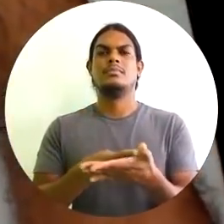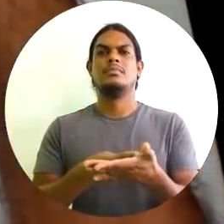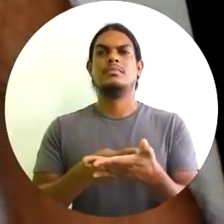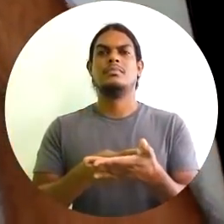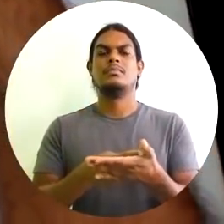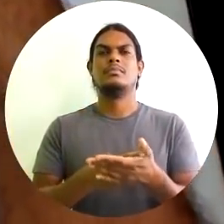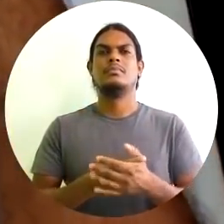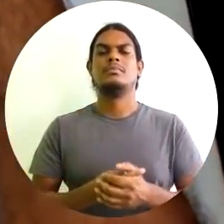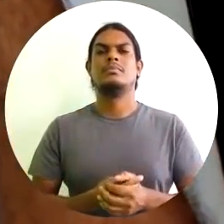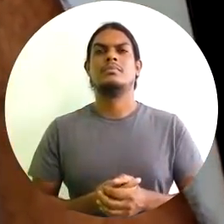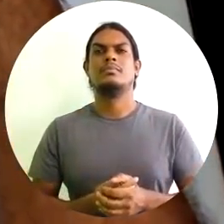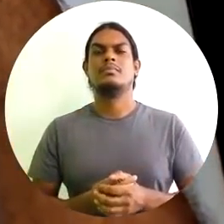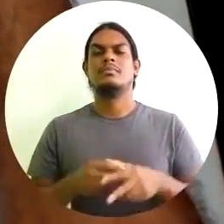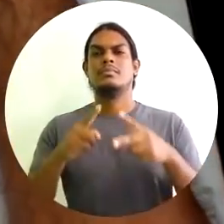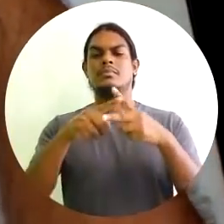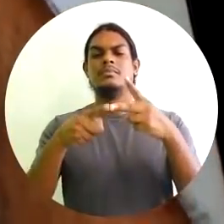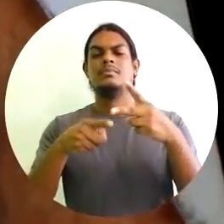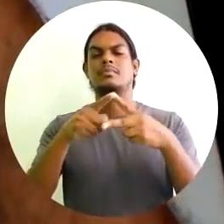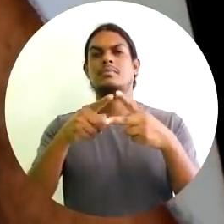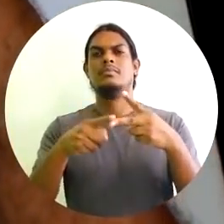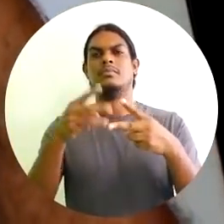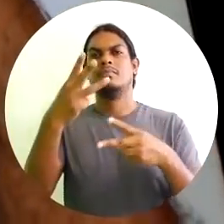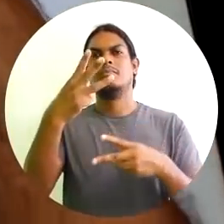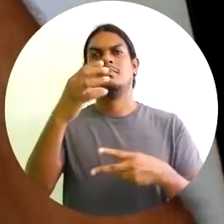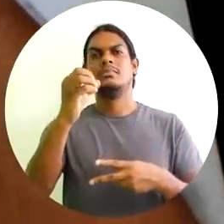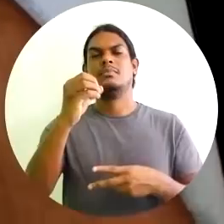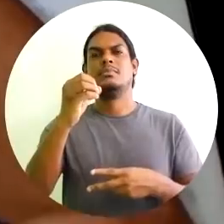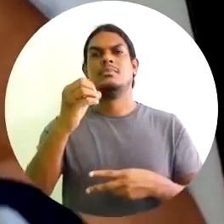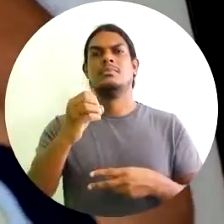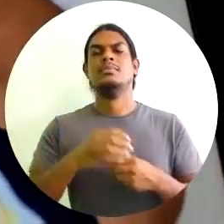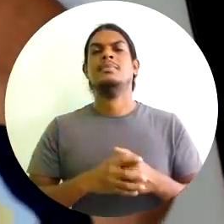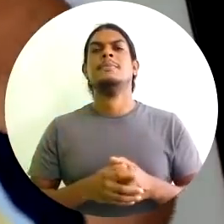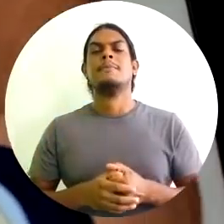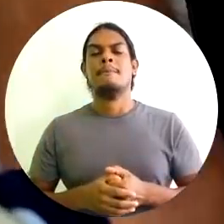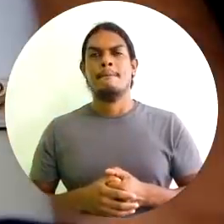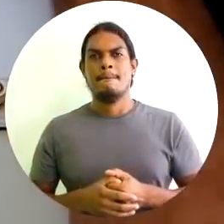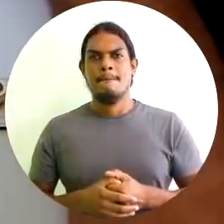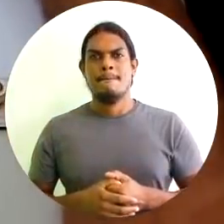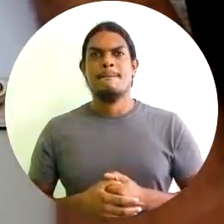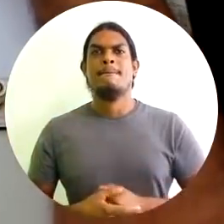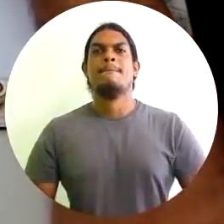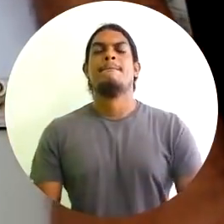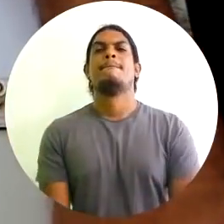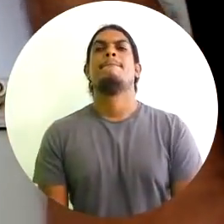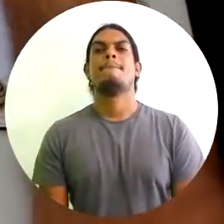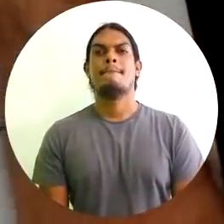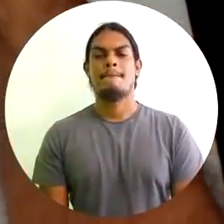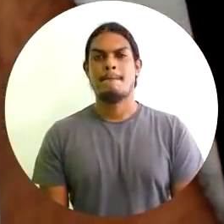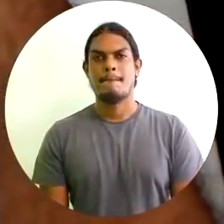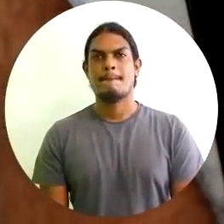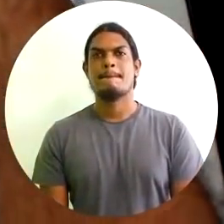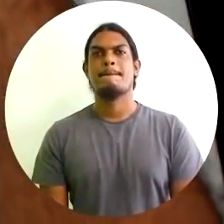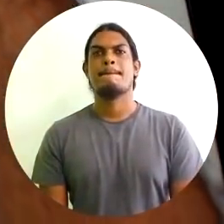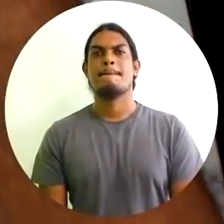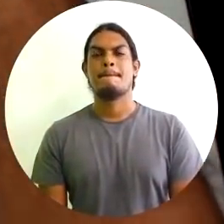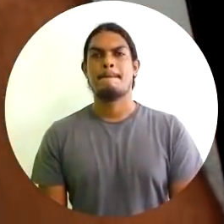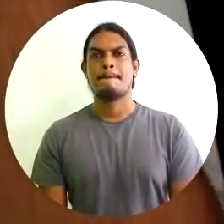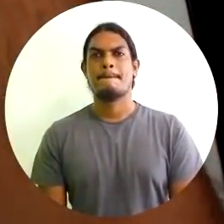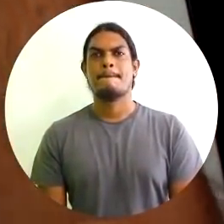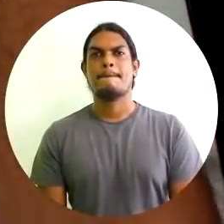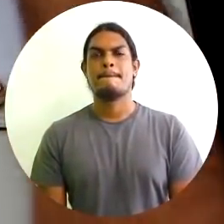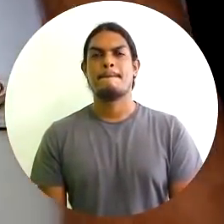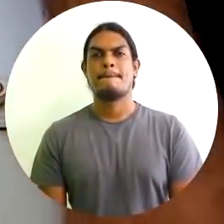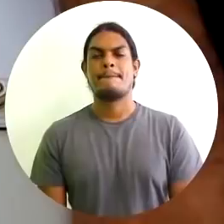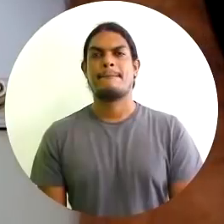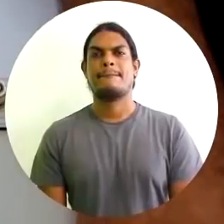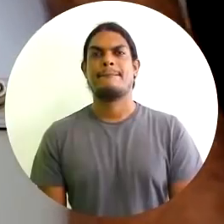30 graus para um lado, 30 graus para o outro, a linha